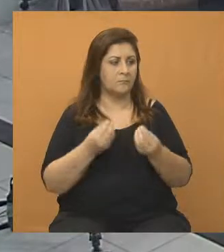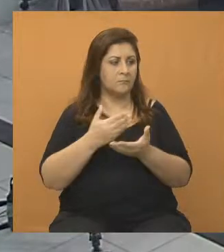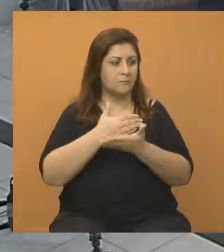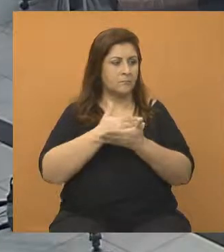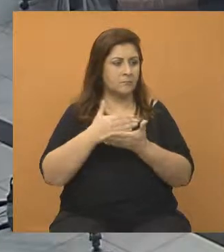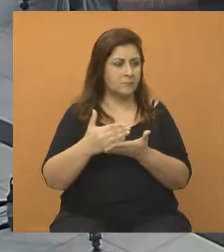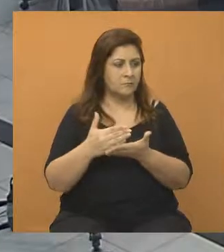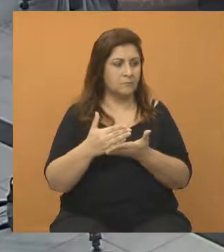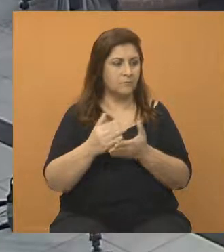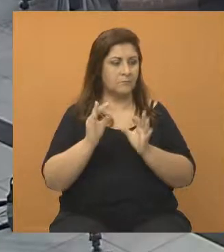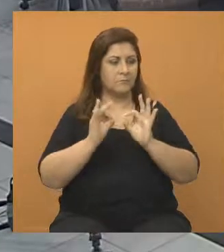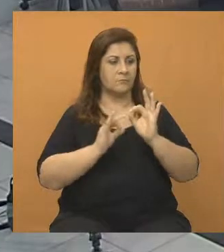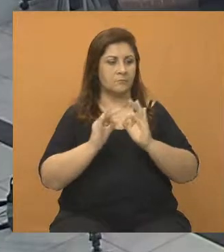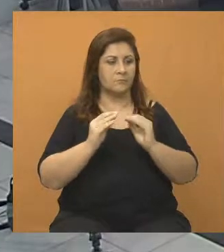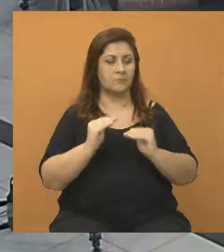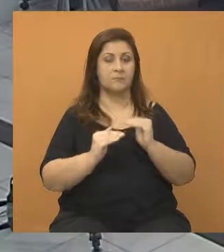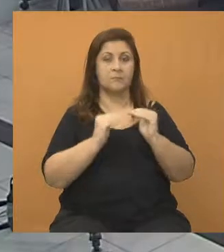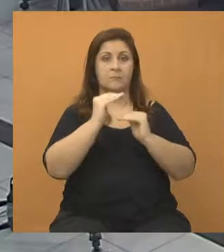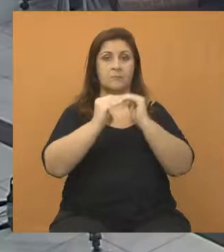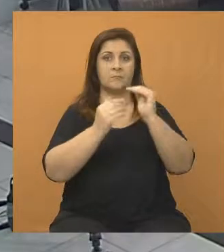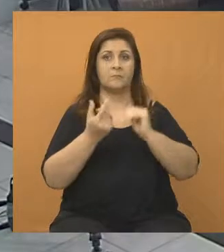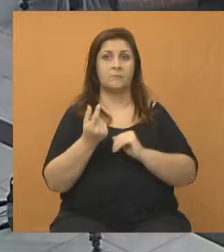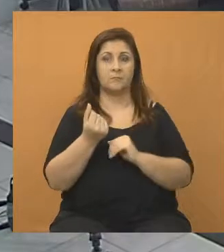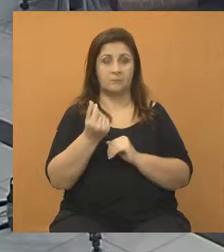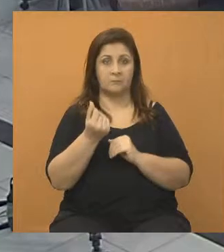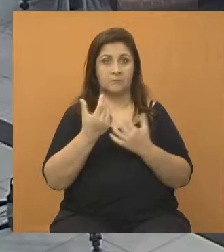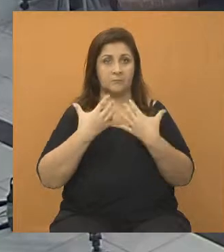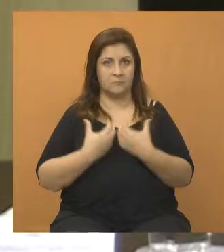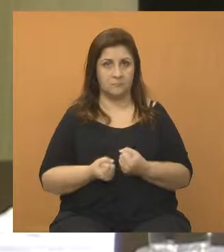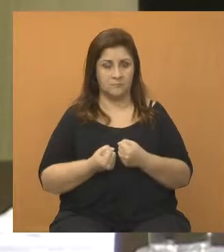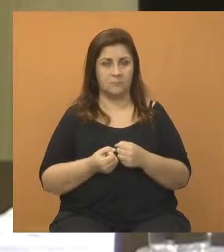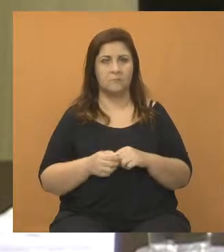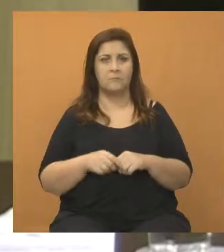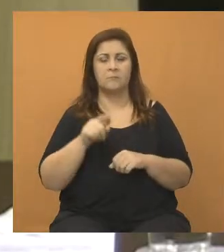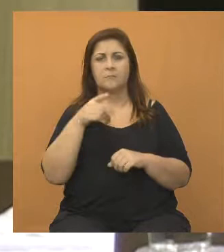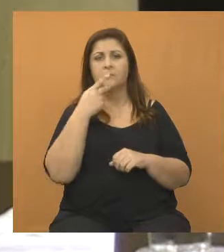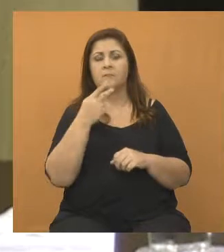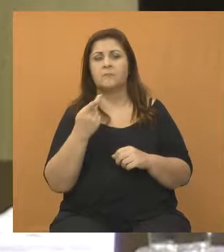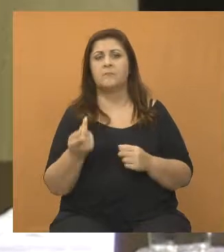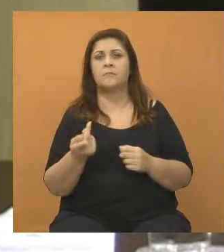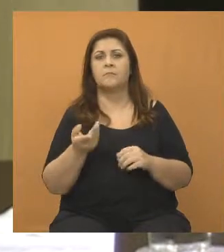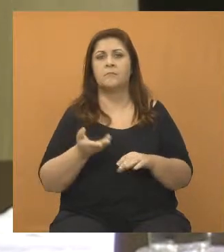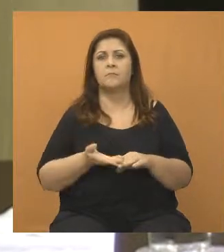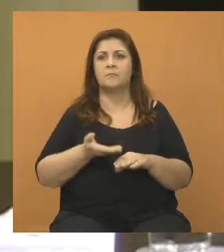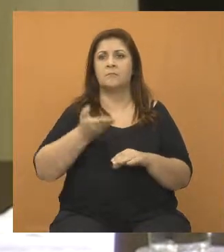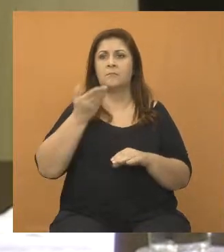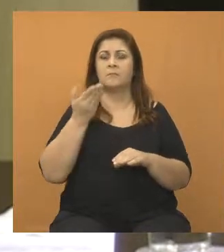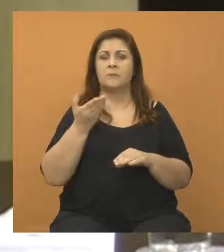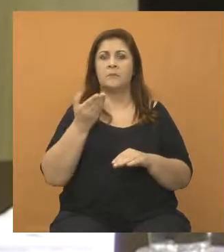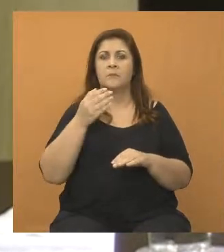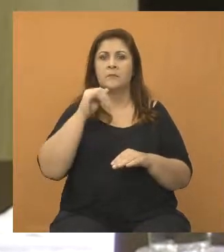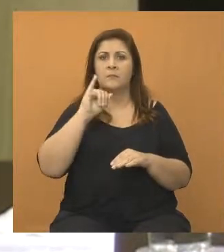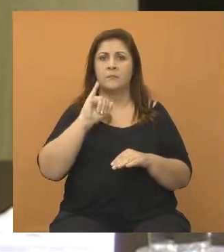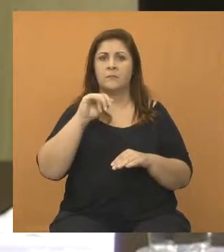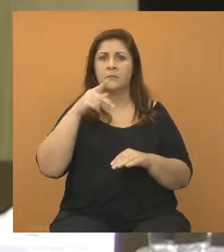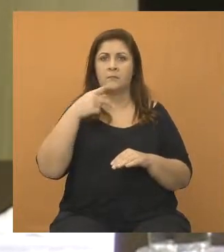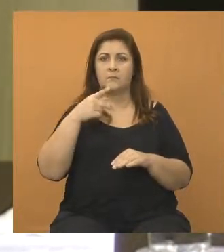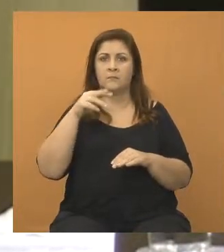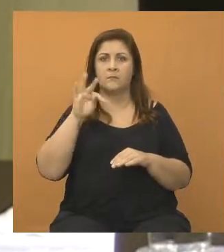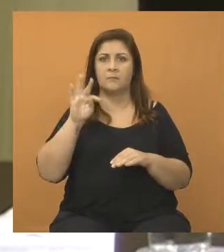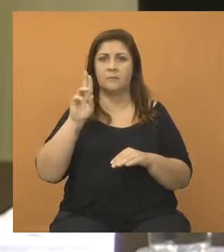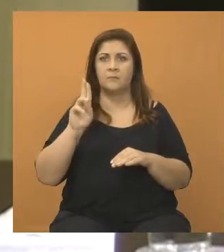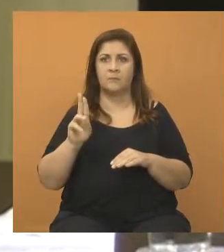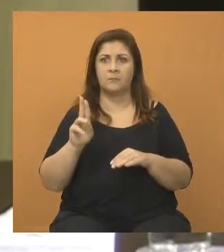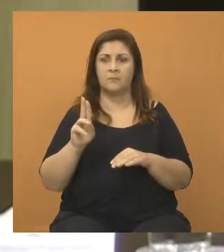fazendo a projeção da evolução de receitas, você menciona um aumento de IPTU em